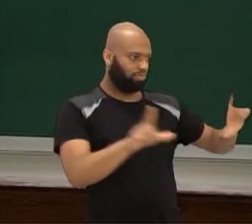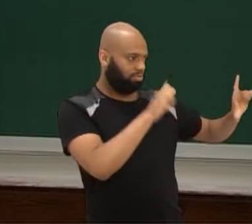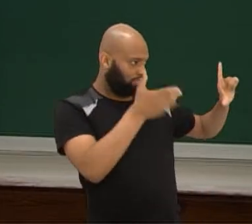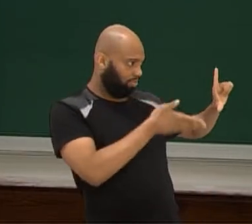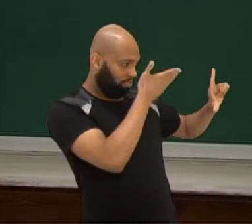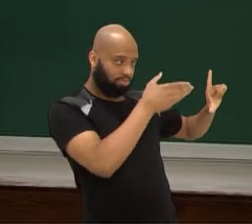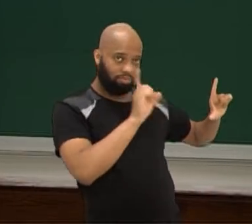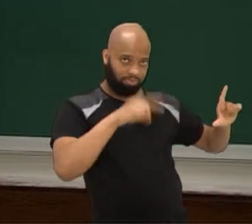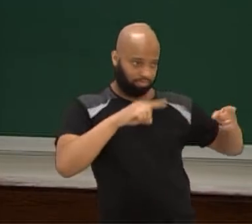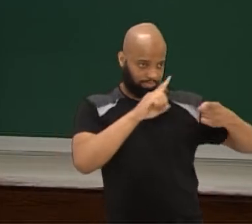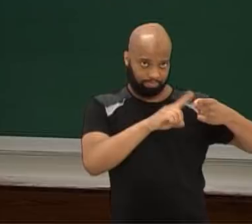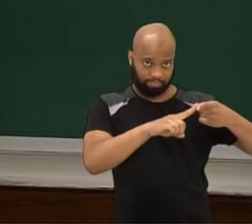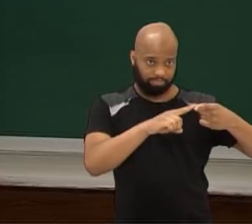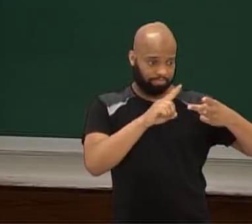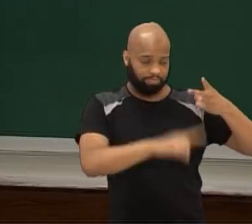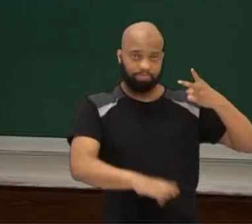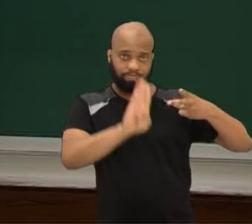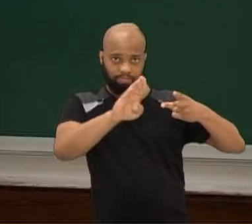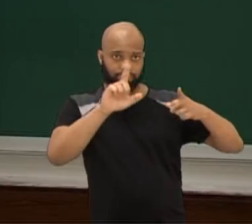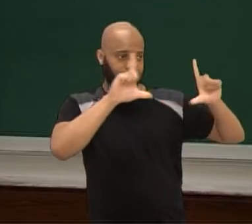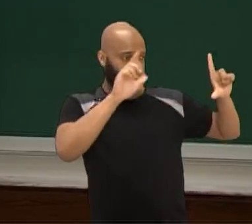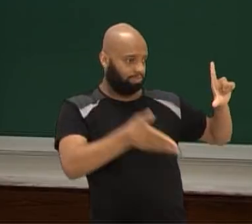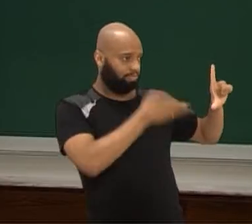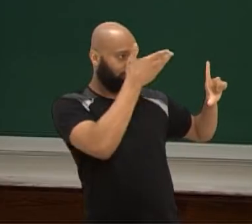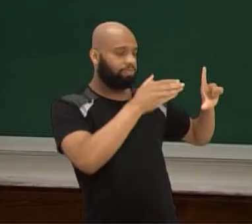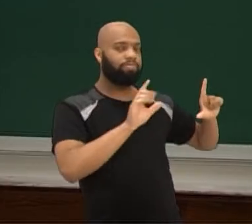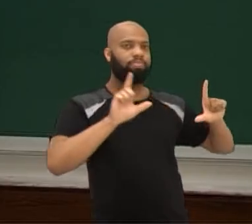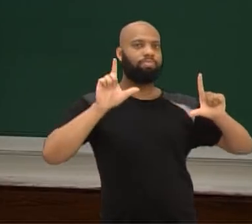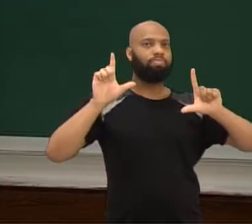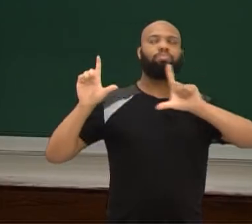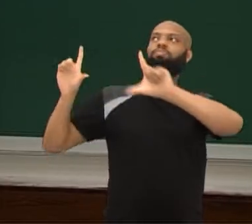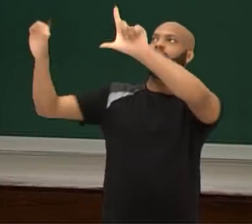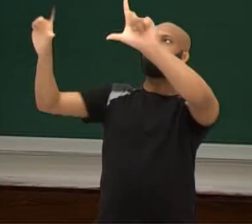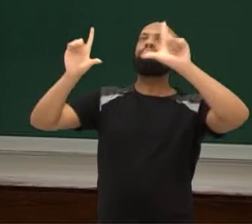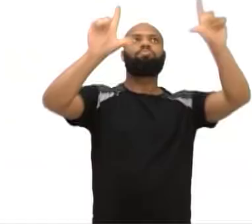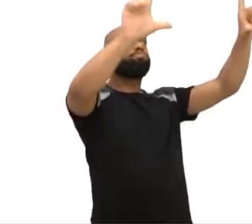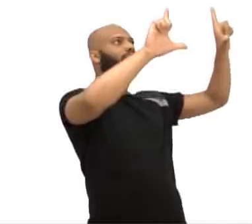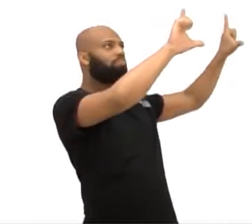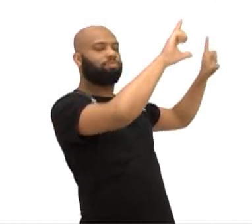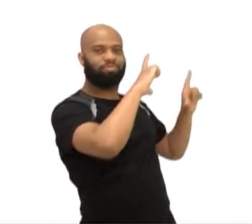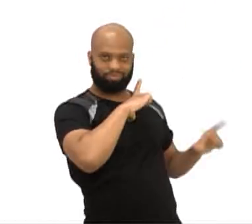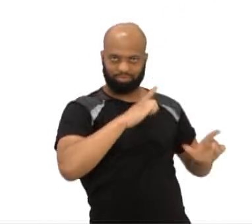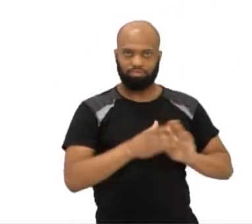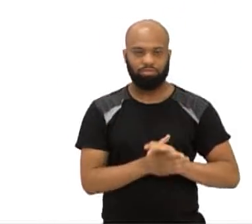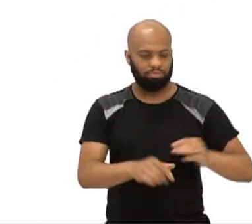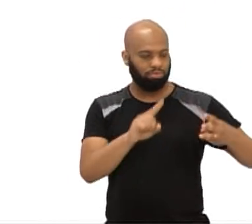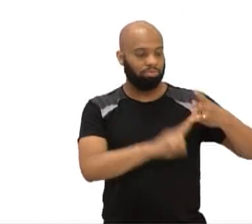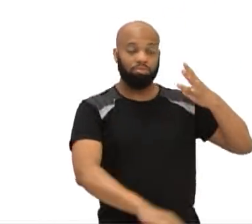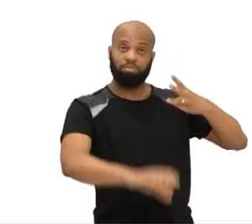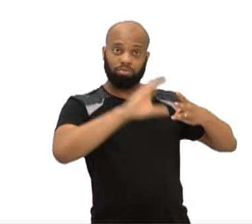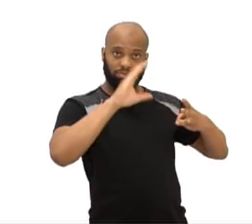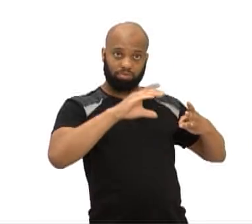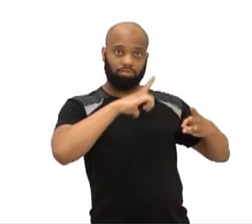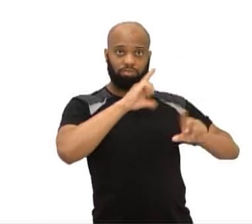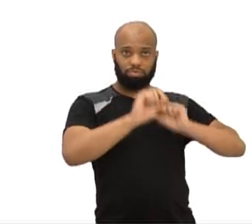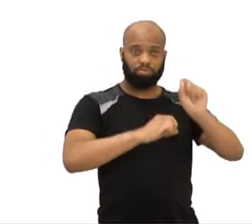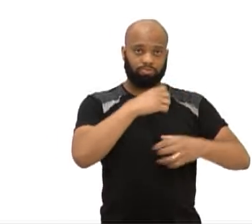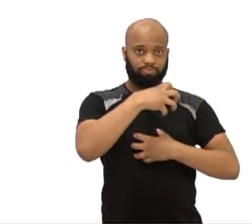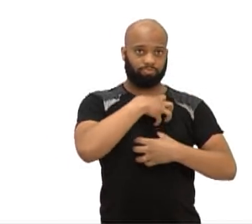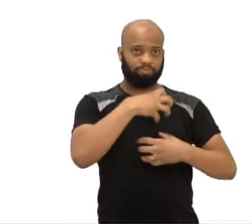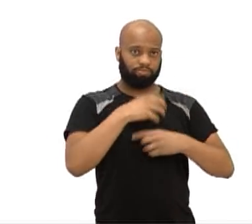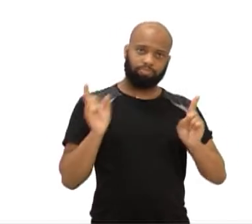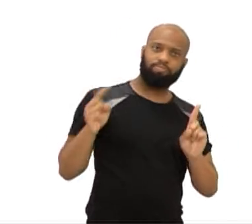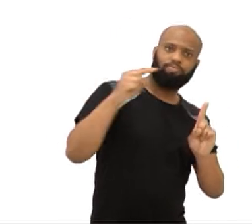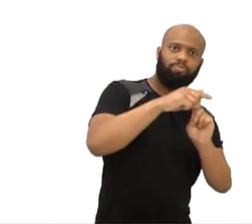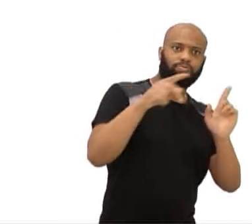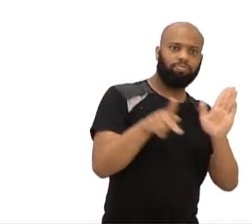dobras. Letra B, uma propaganda exposta em outdoors. Letra C, uma propaganda com